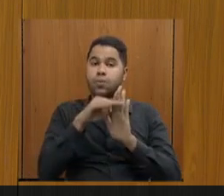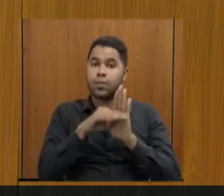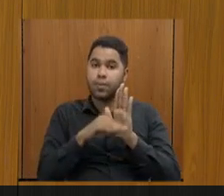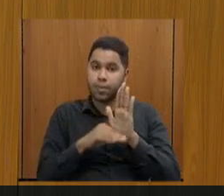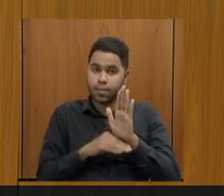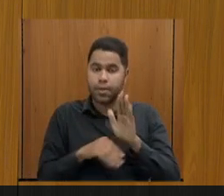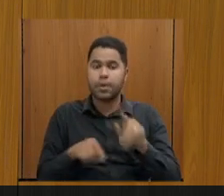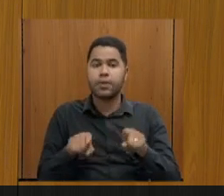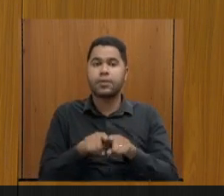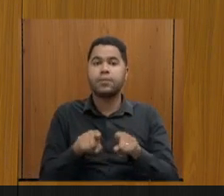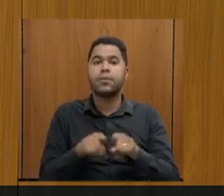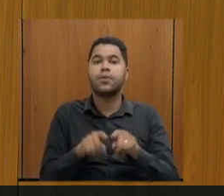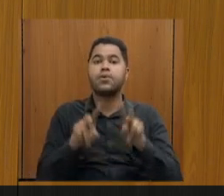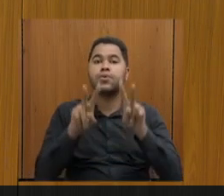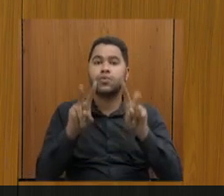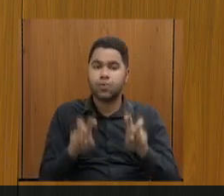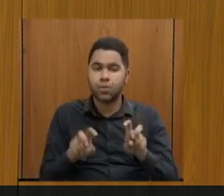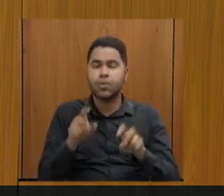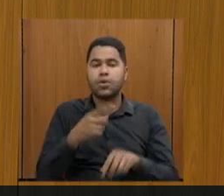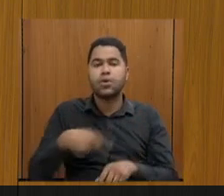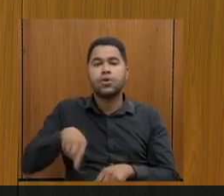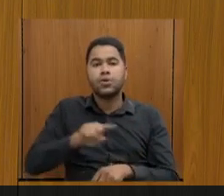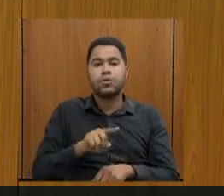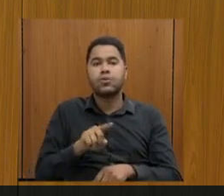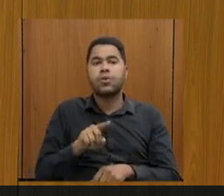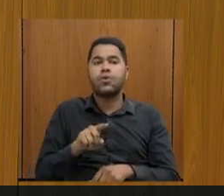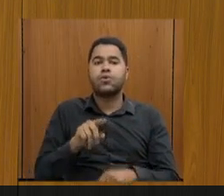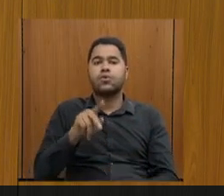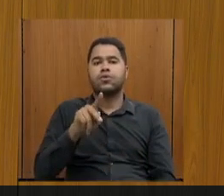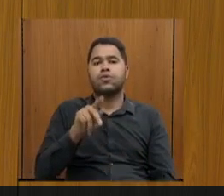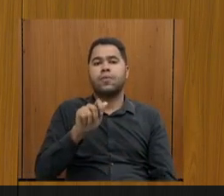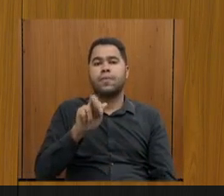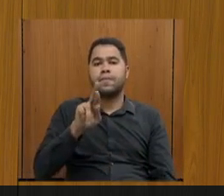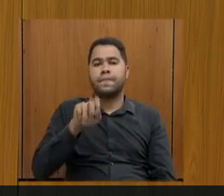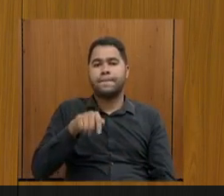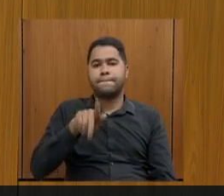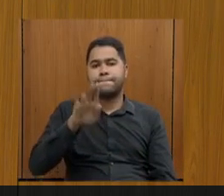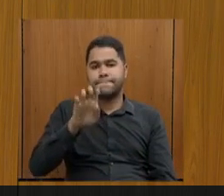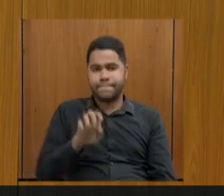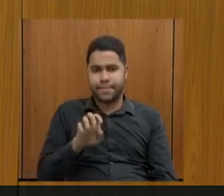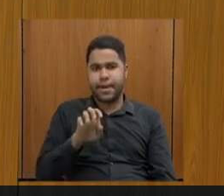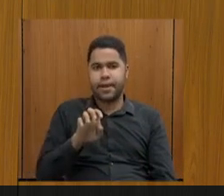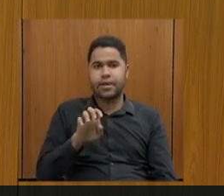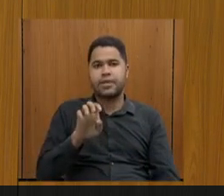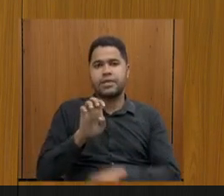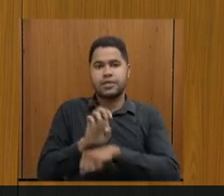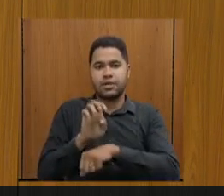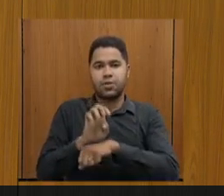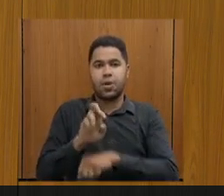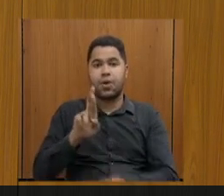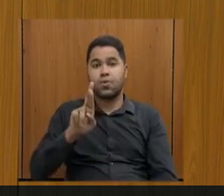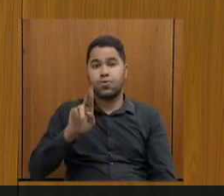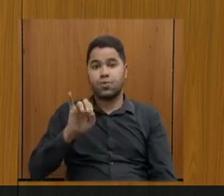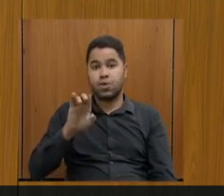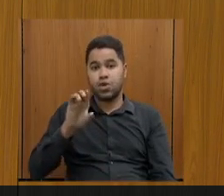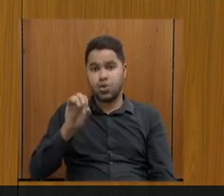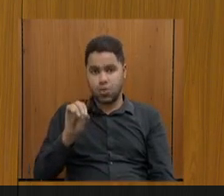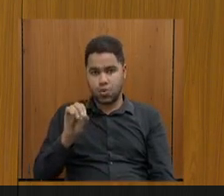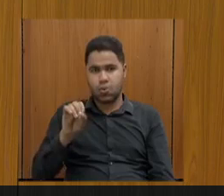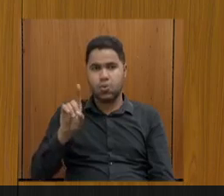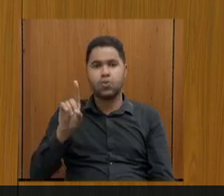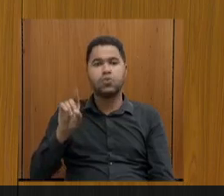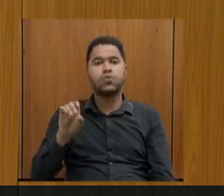deixo aqui é sobre o nosso Parque Estadual do Rio Doce nós Parque Estadual do Rio Doce nós temos